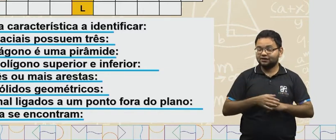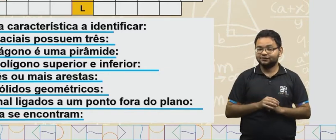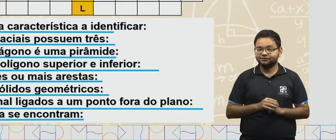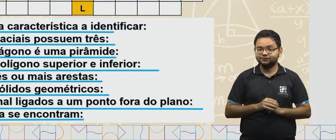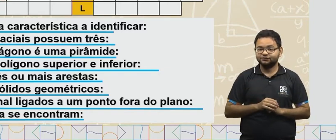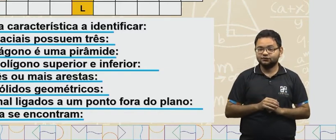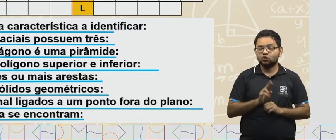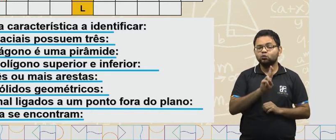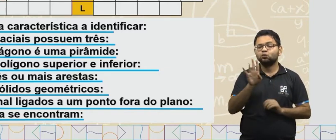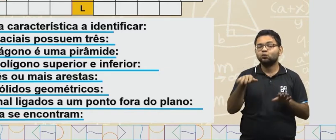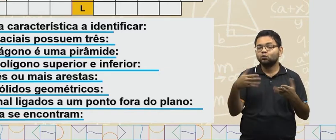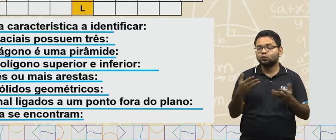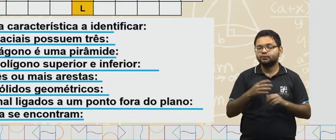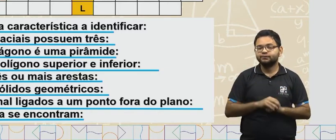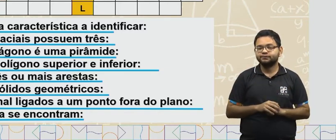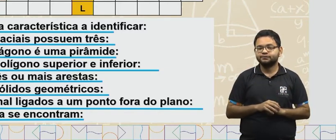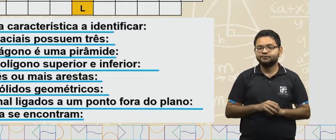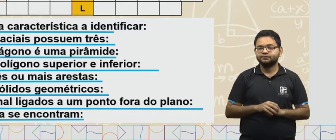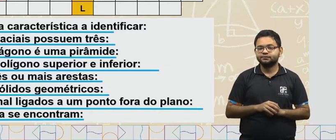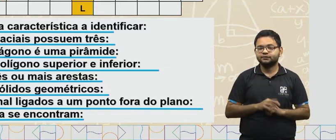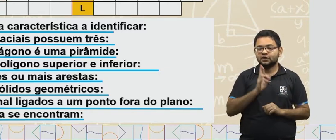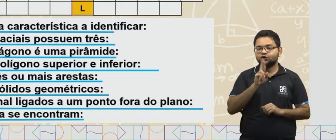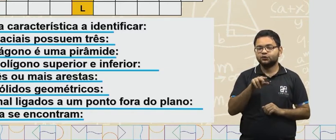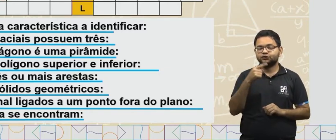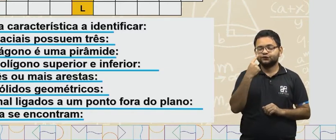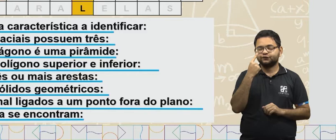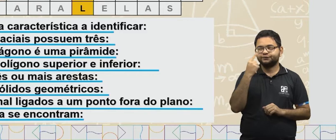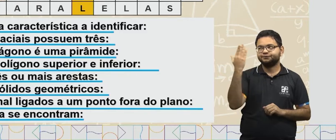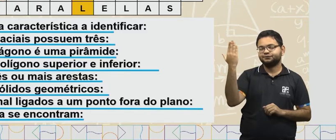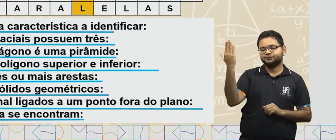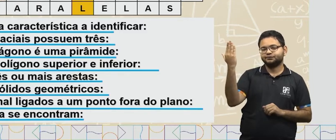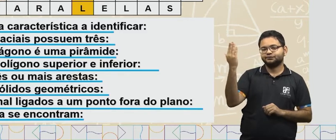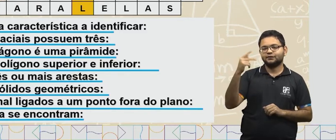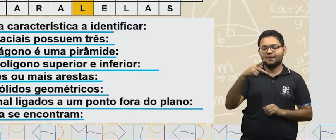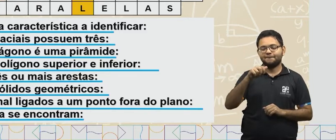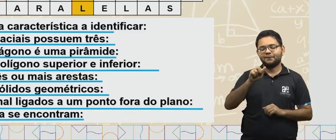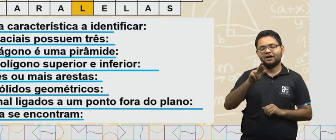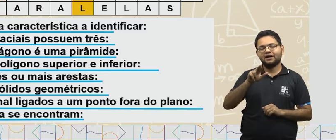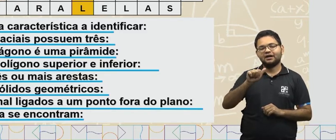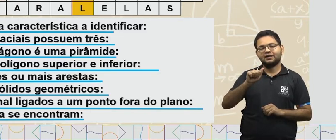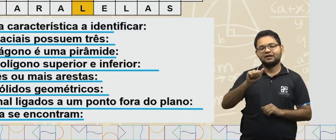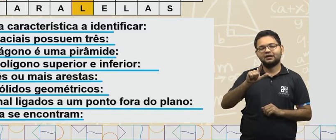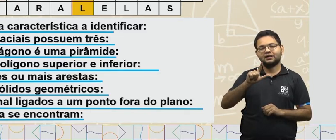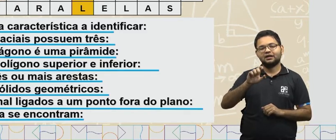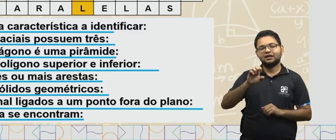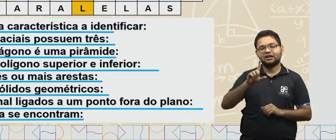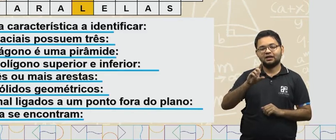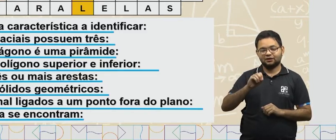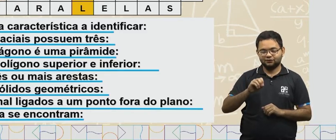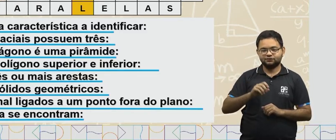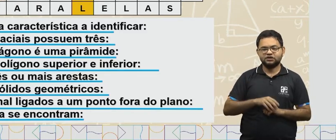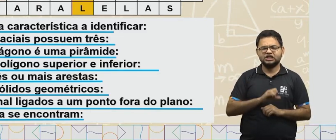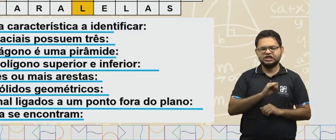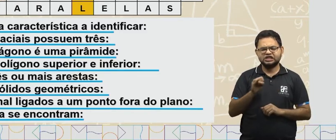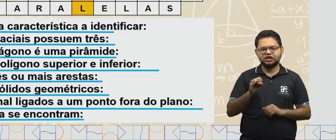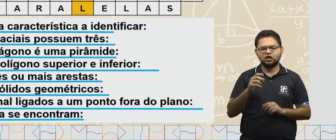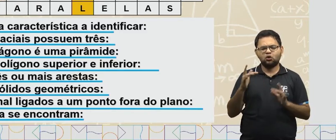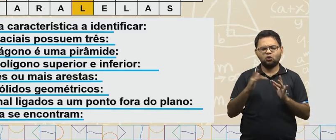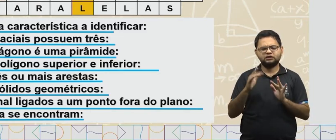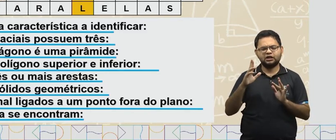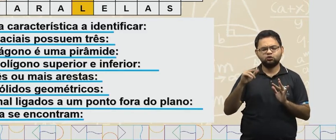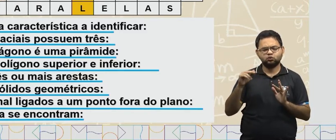aqui. Como é o nome? A resposta é paralelas. Bom, se elas nunca se